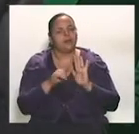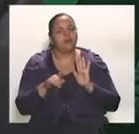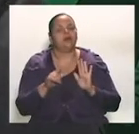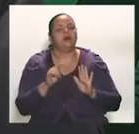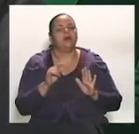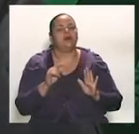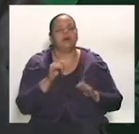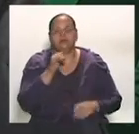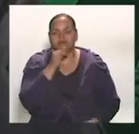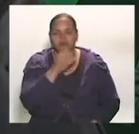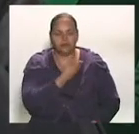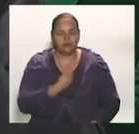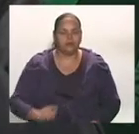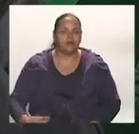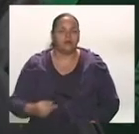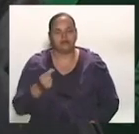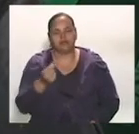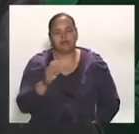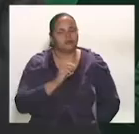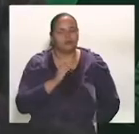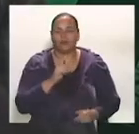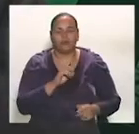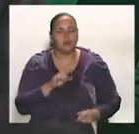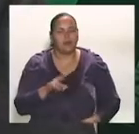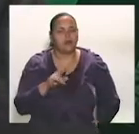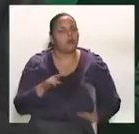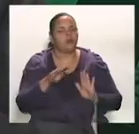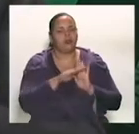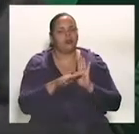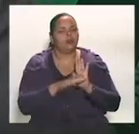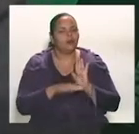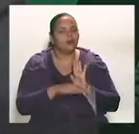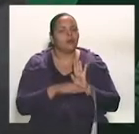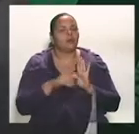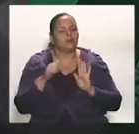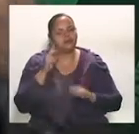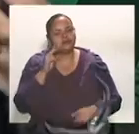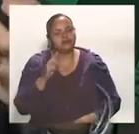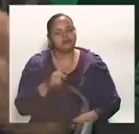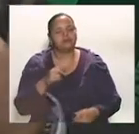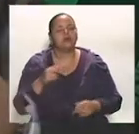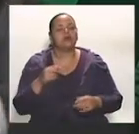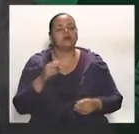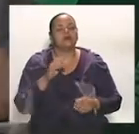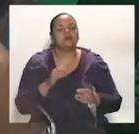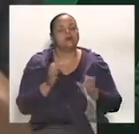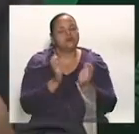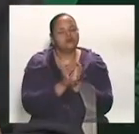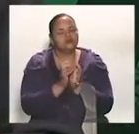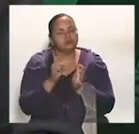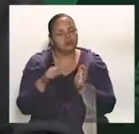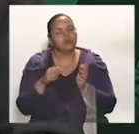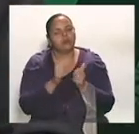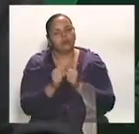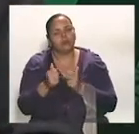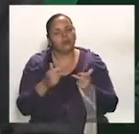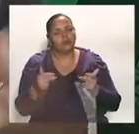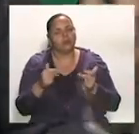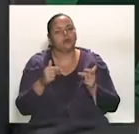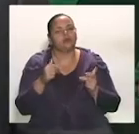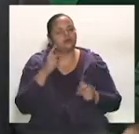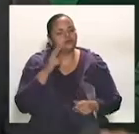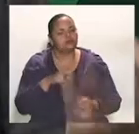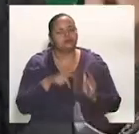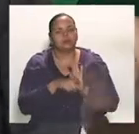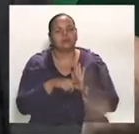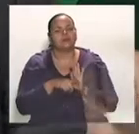para a União conseguir receber os seus créditos. Não é um programa feito para você moralizar o sistema de gestão do esporte brasileiro.